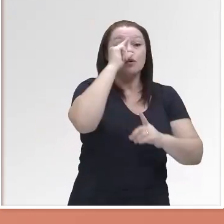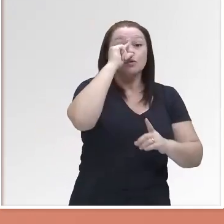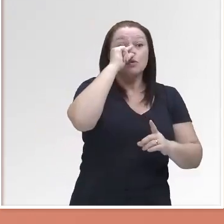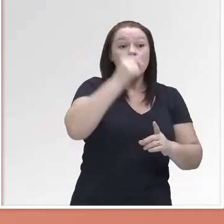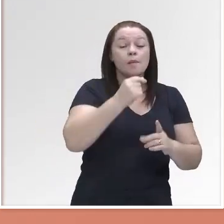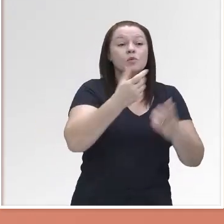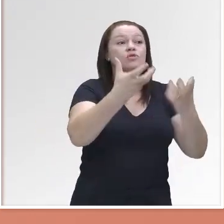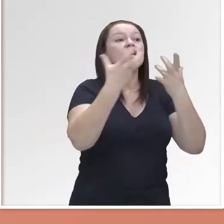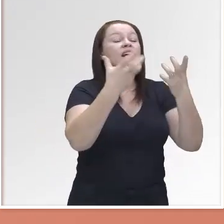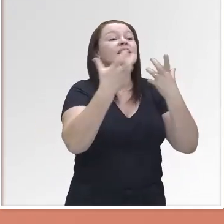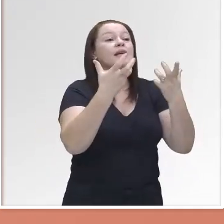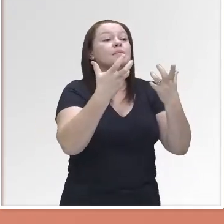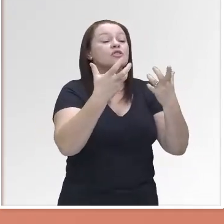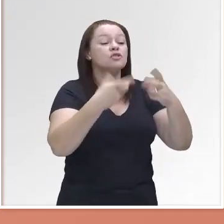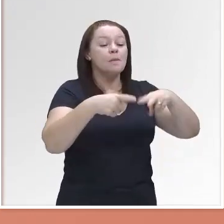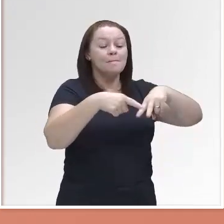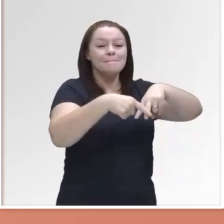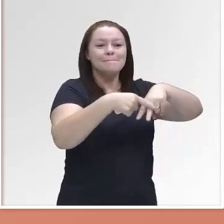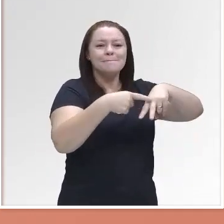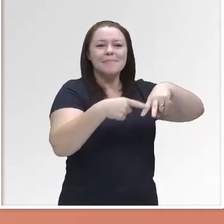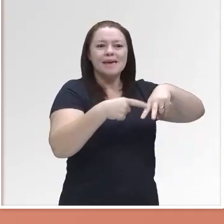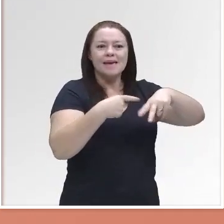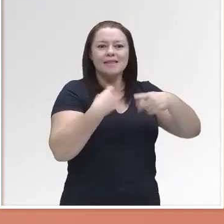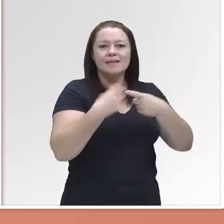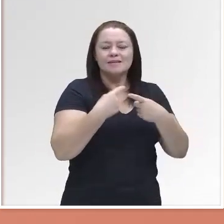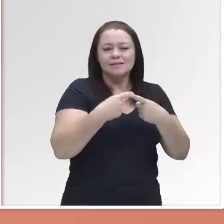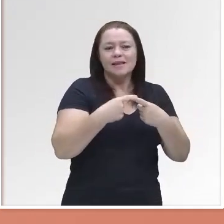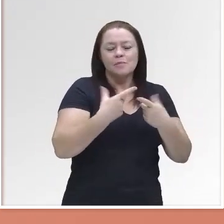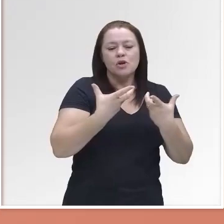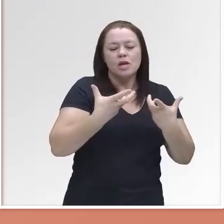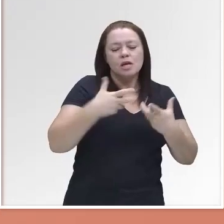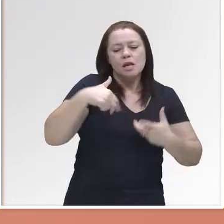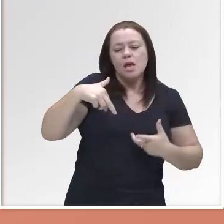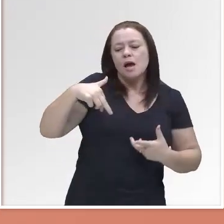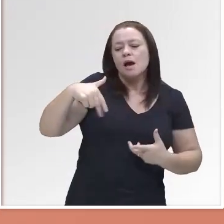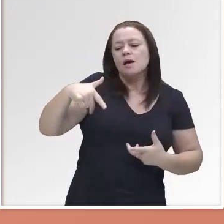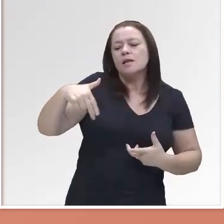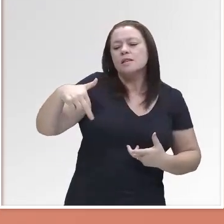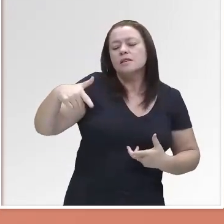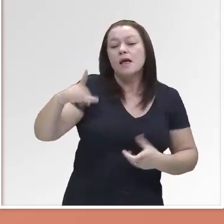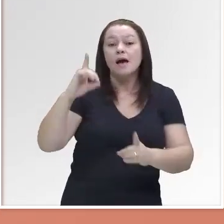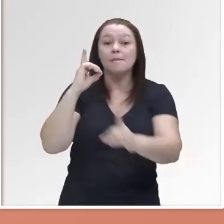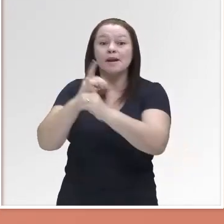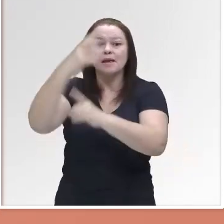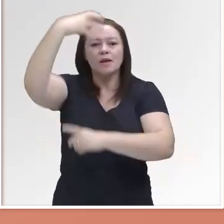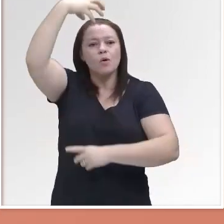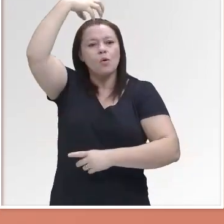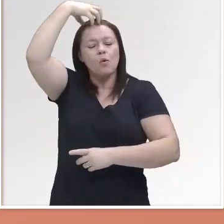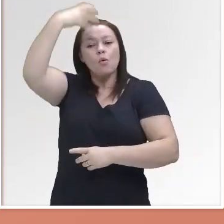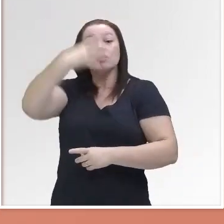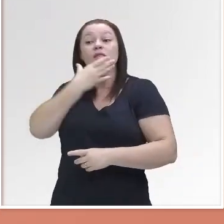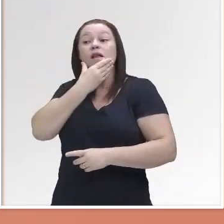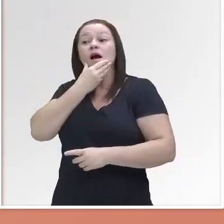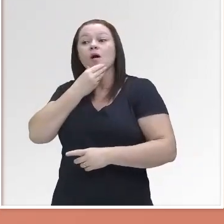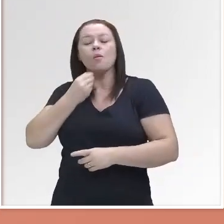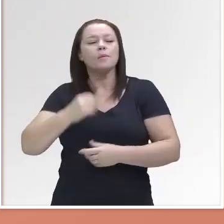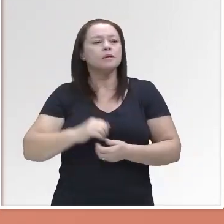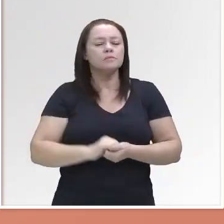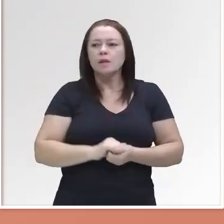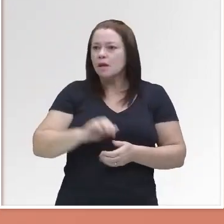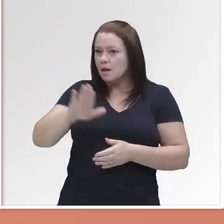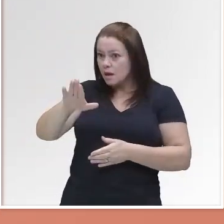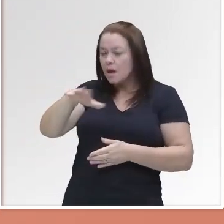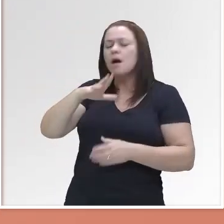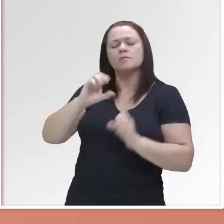encontrar o príncipe. A bruxa disse: terás 3 dias para que o príncipe se apaixone